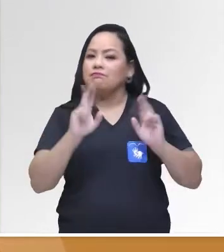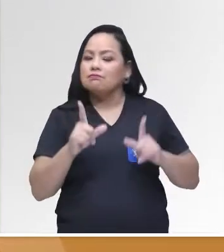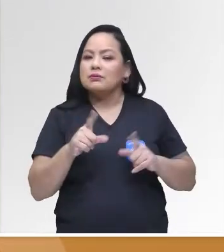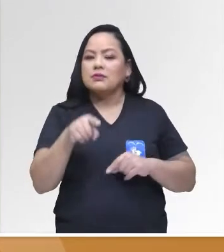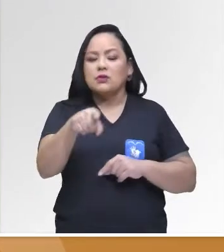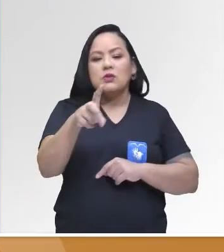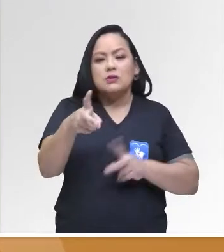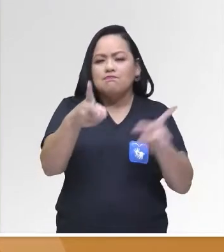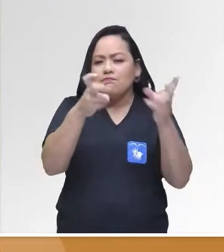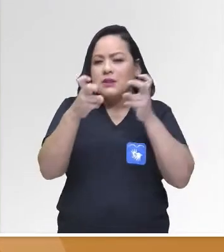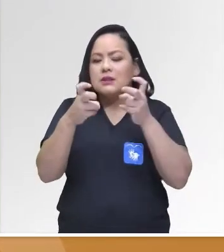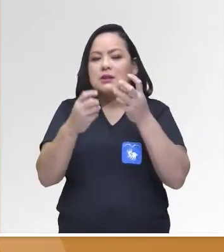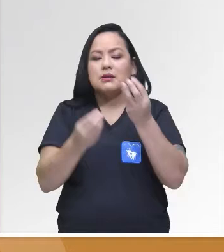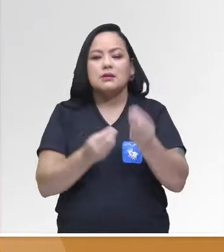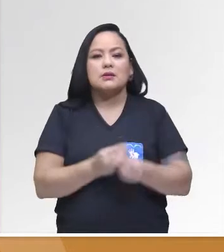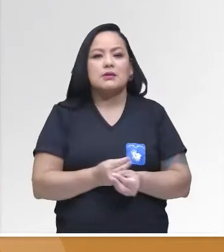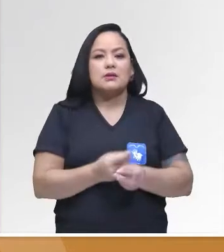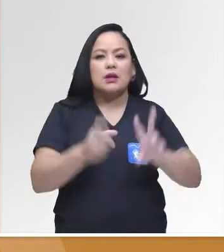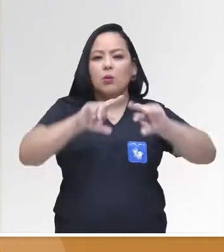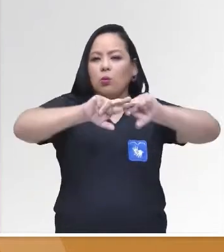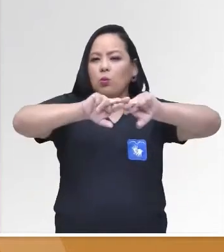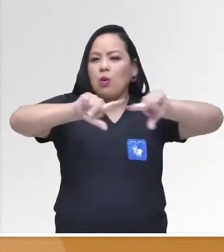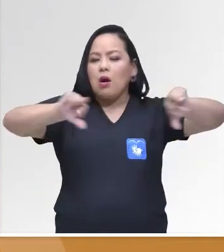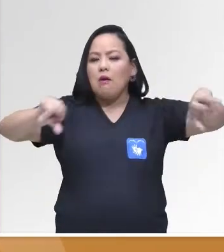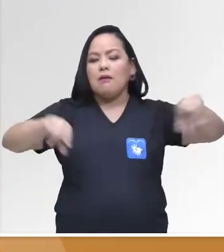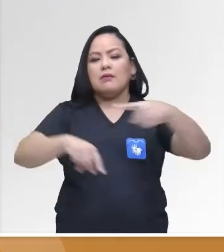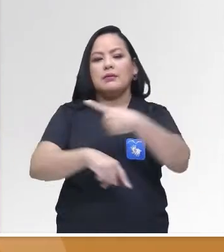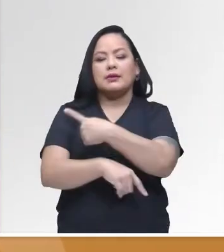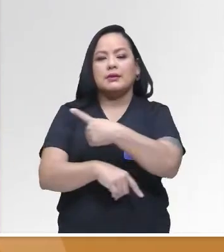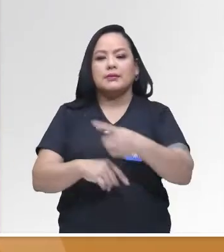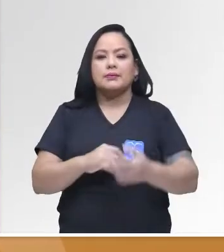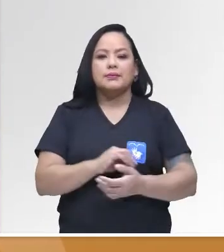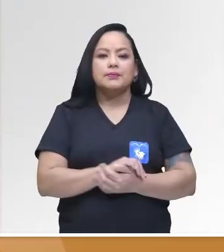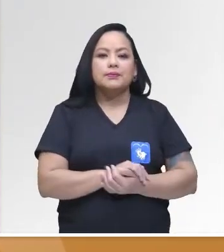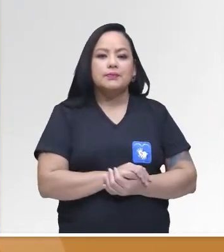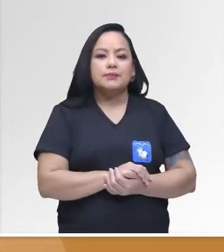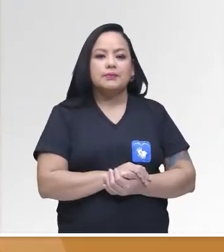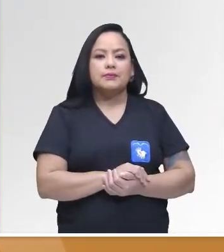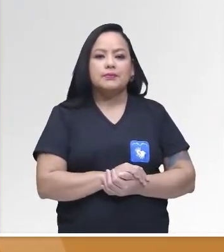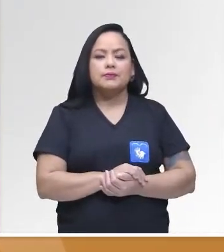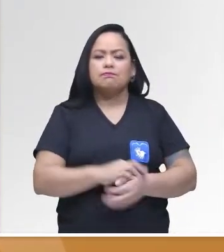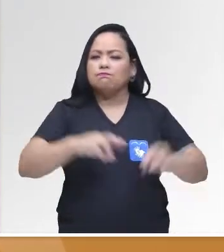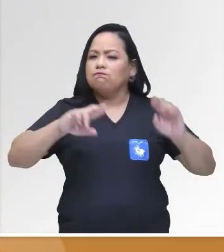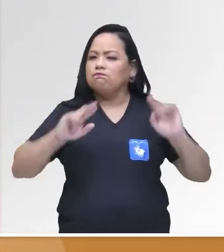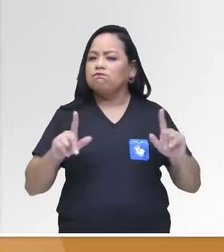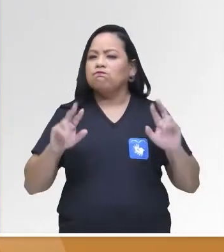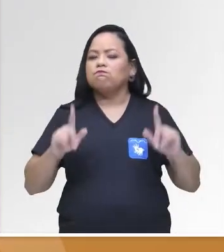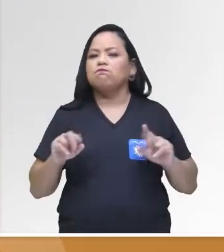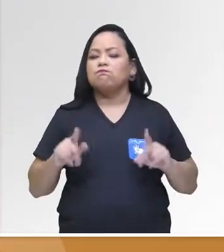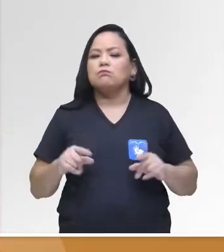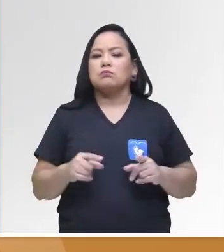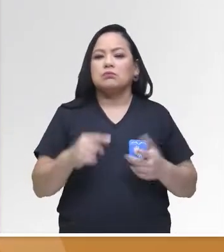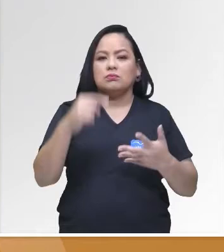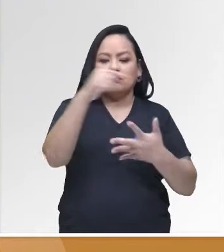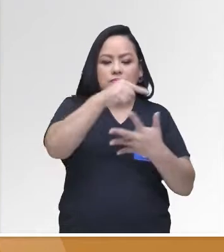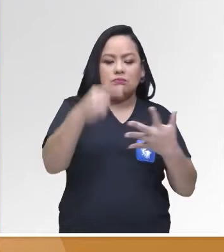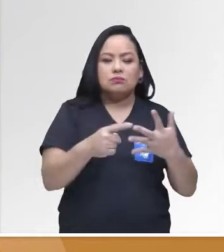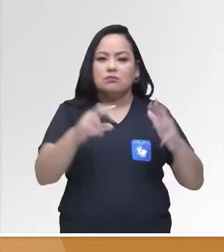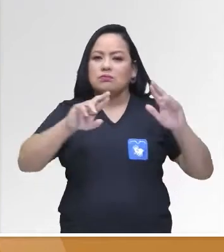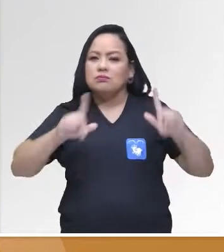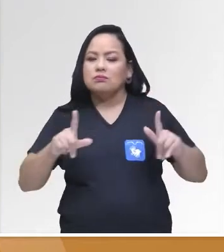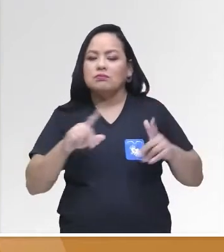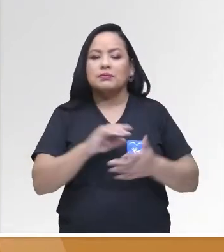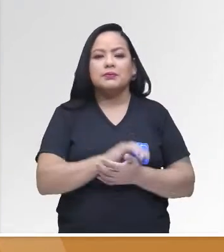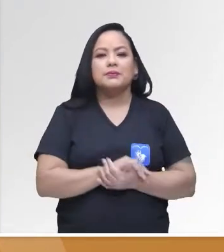Observem aí a diversidade. São muito diferentes um dos outros, não é